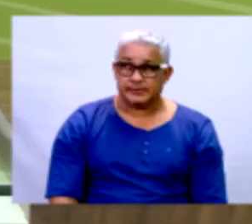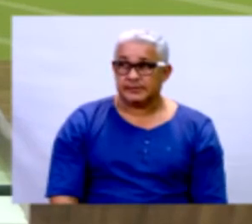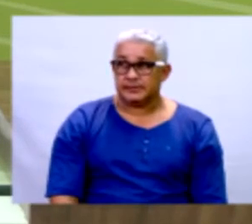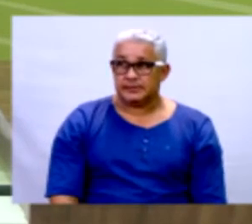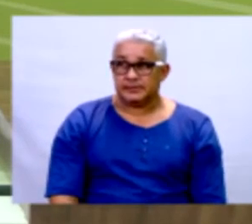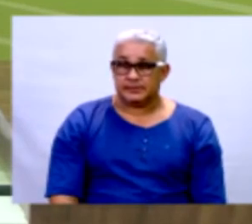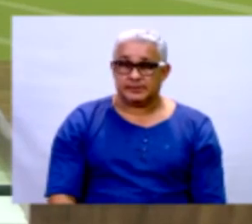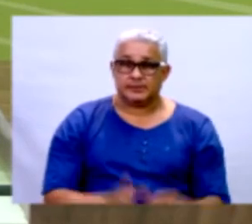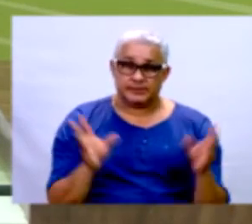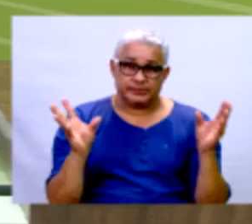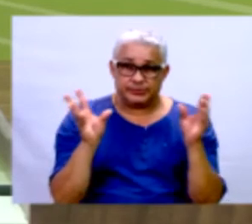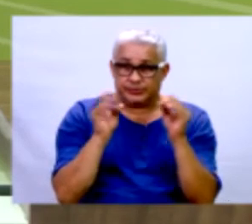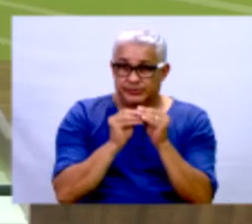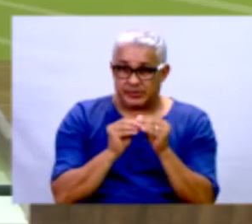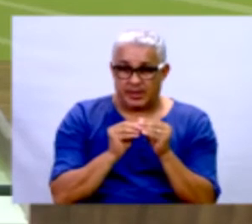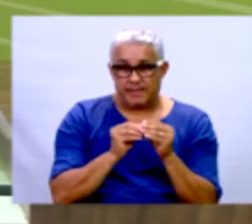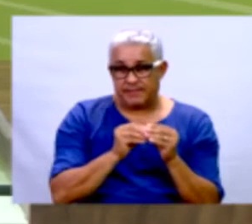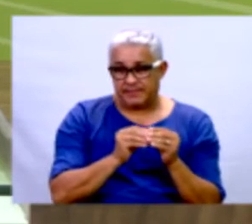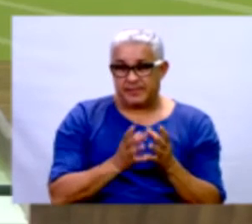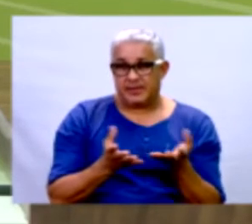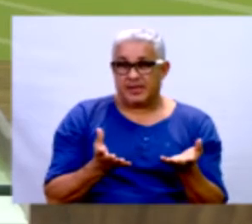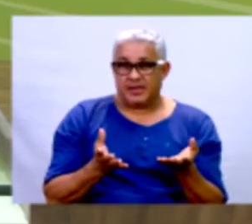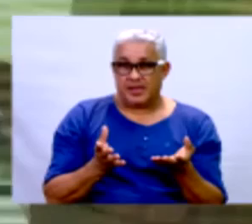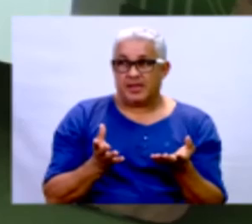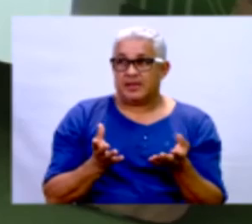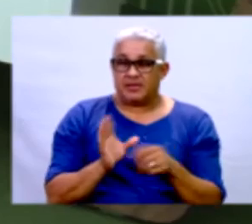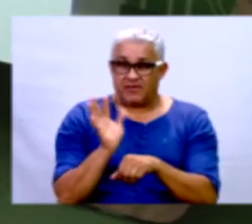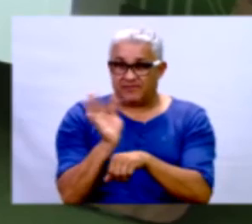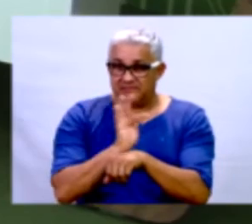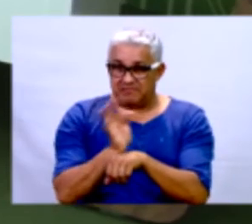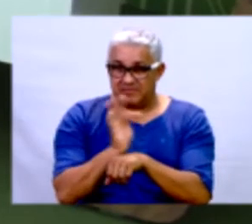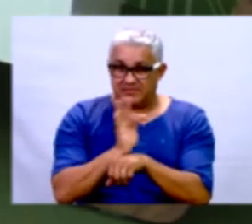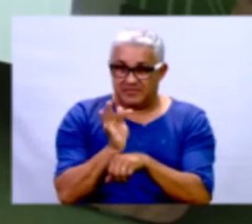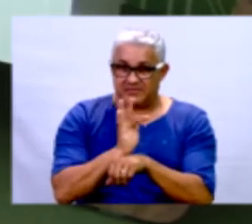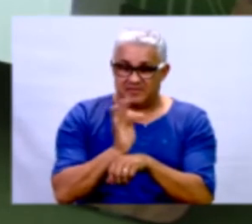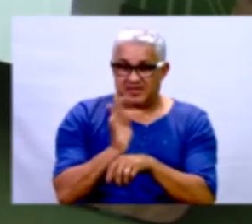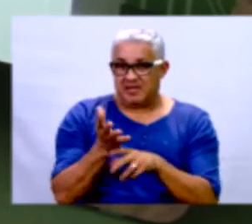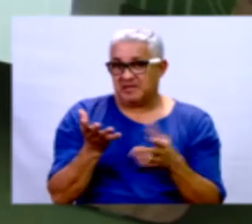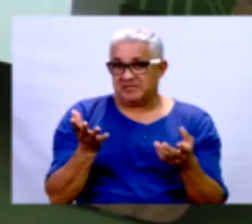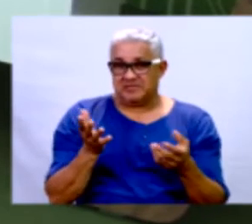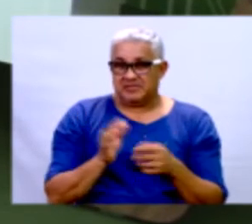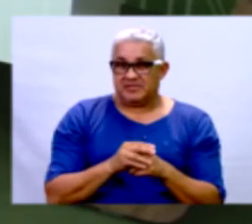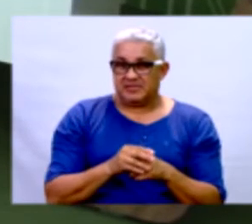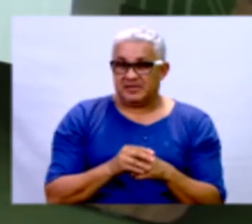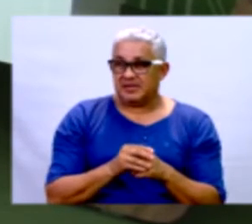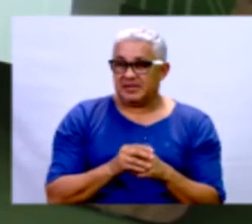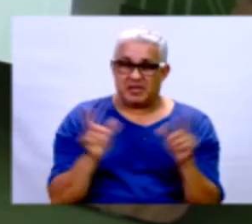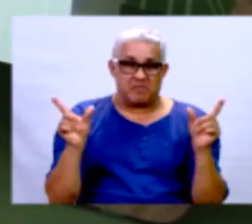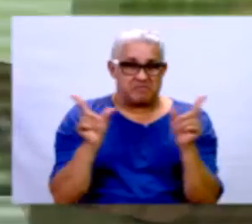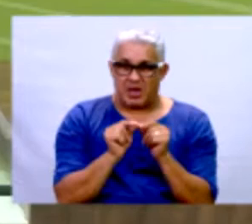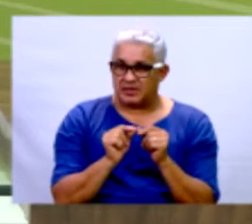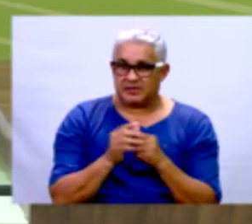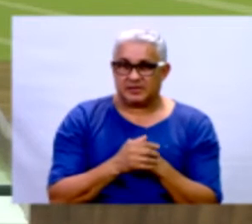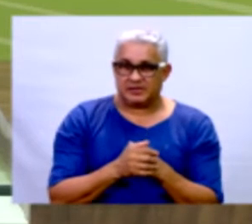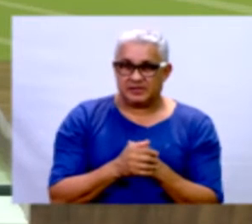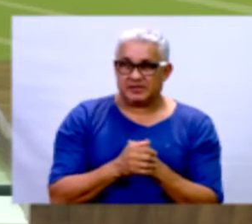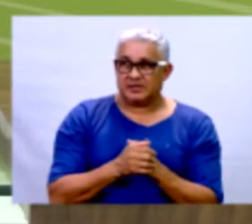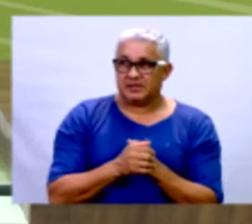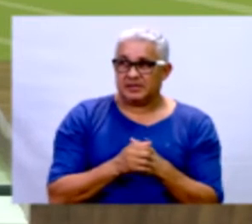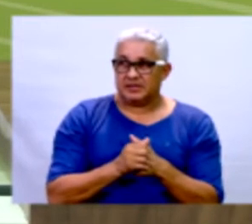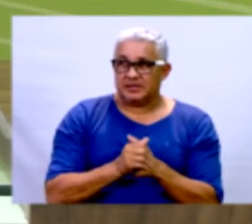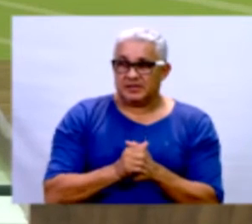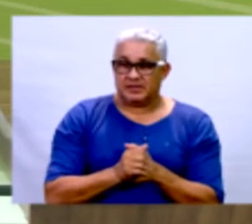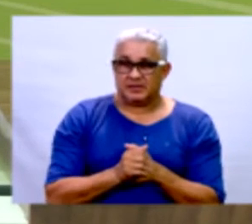normalmente associado a um personagem de filmes de terror, mas na verdade é um acrônimo do JavaScript